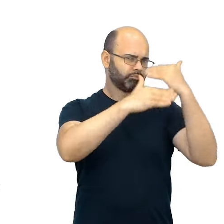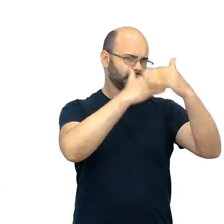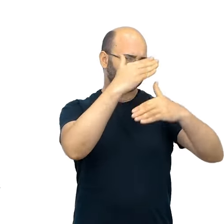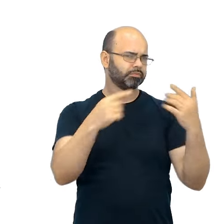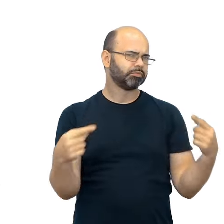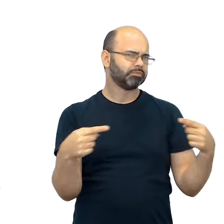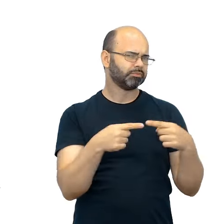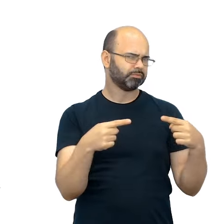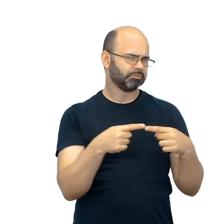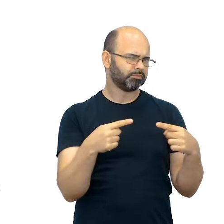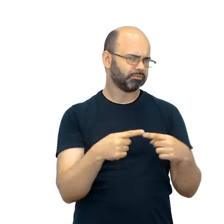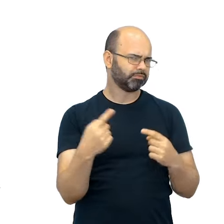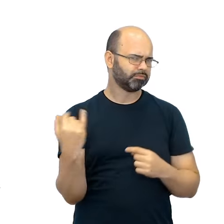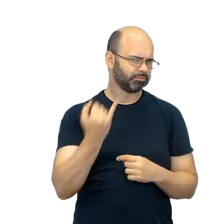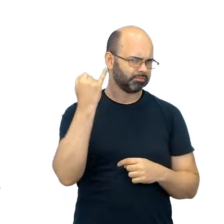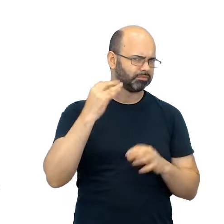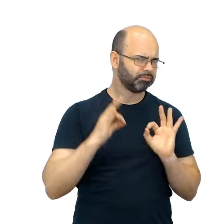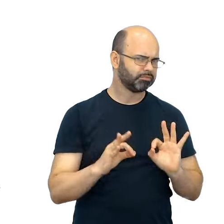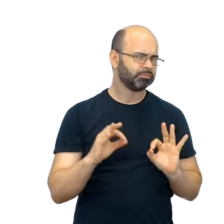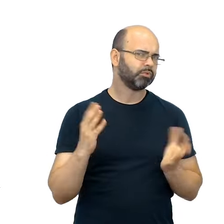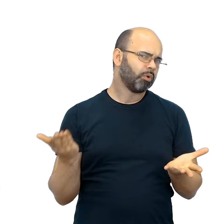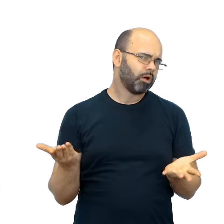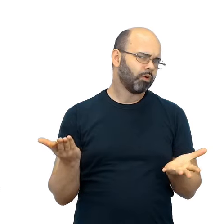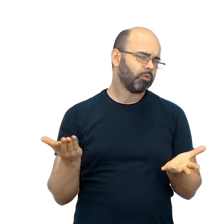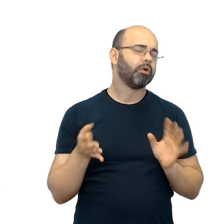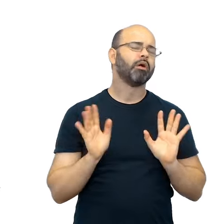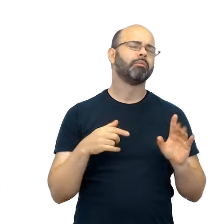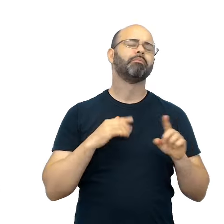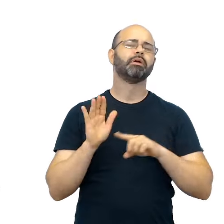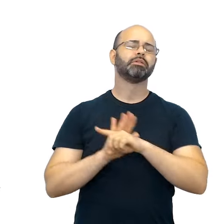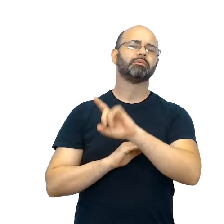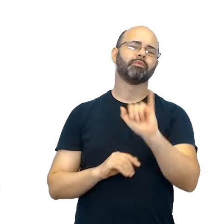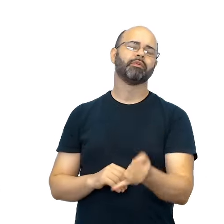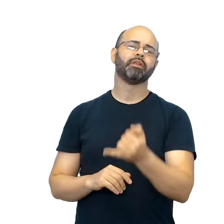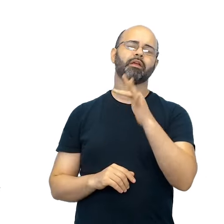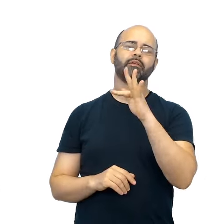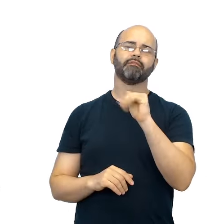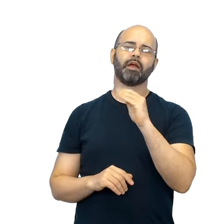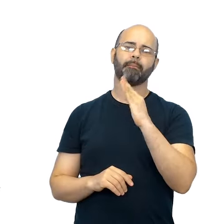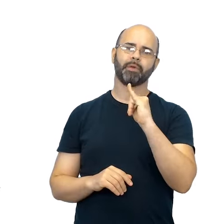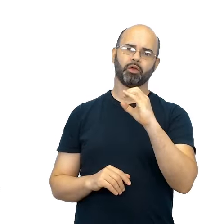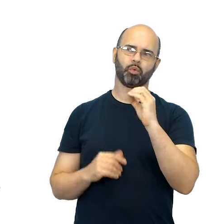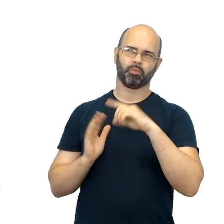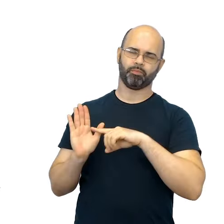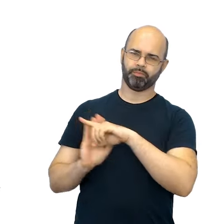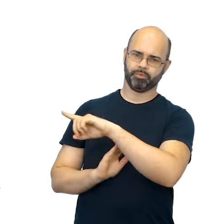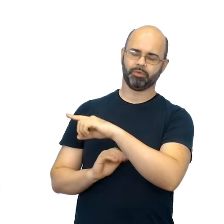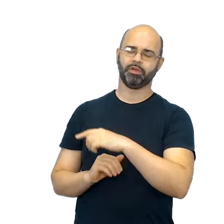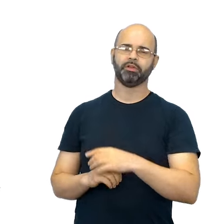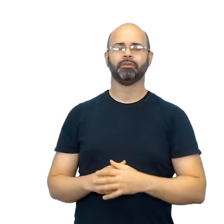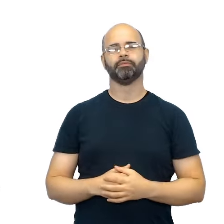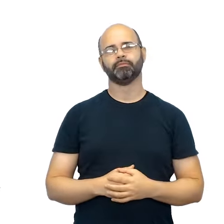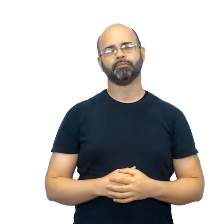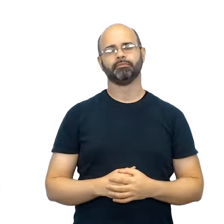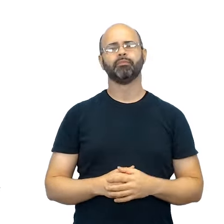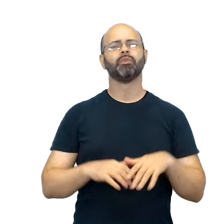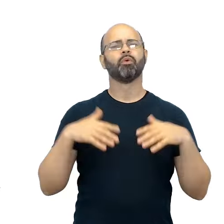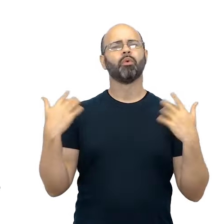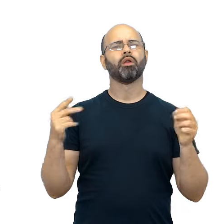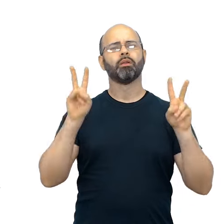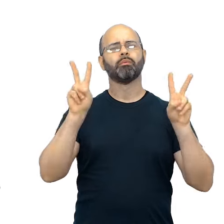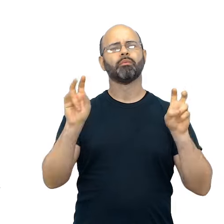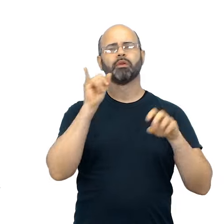perguntar aqui ao professor Fábio, né, o que ele, quando nós falamos, né, em emoções, né,